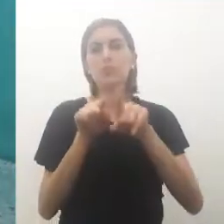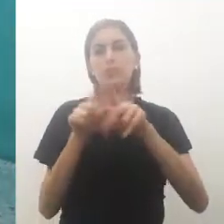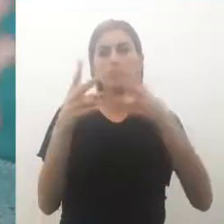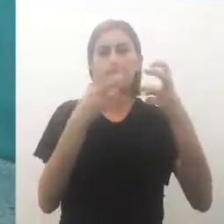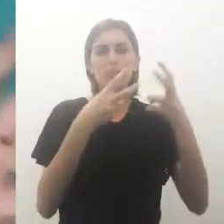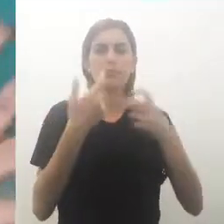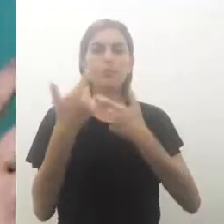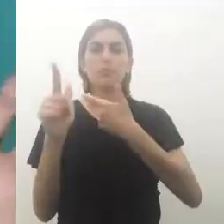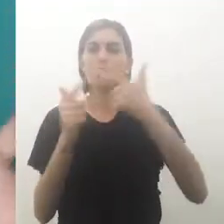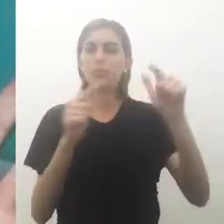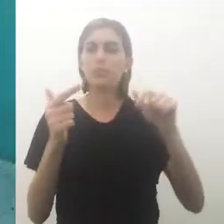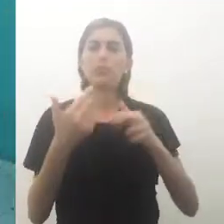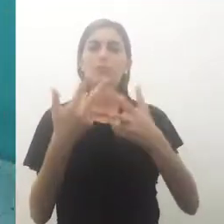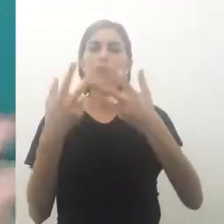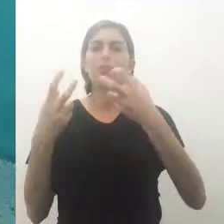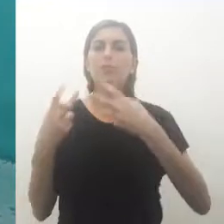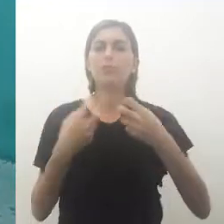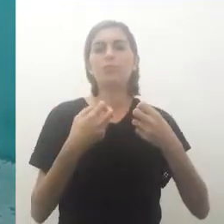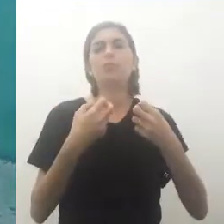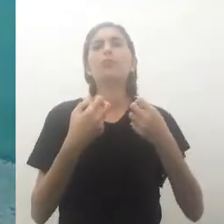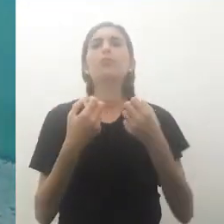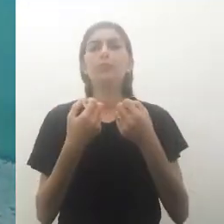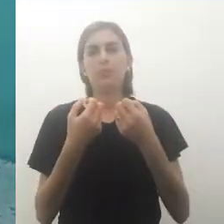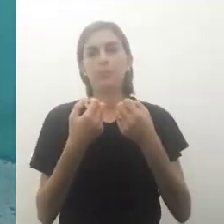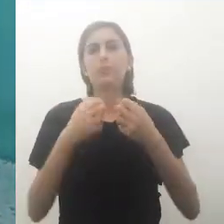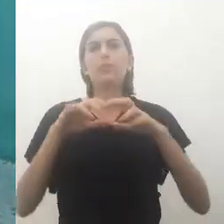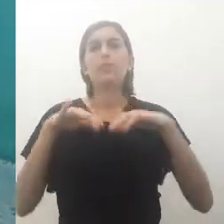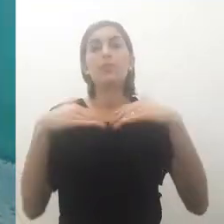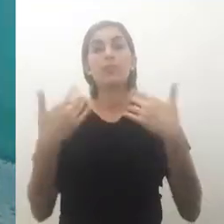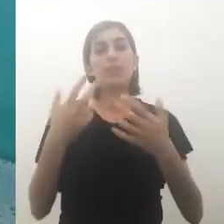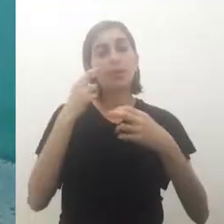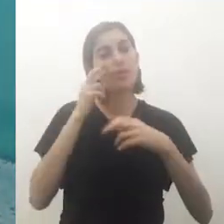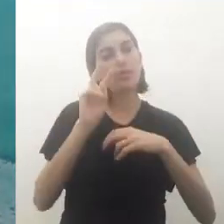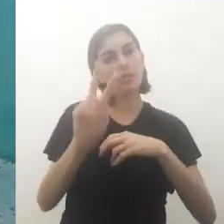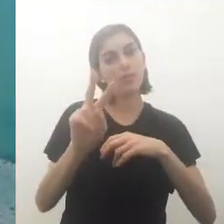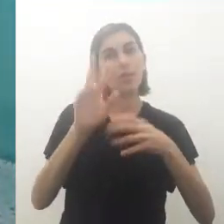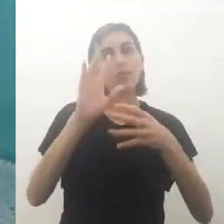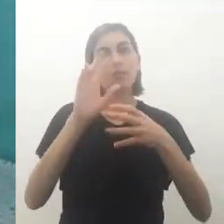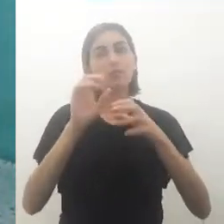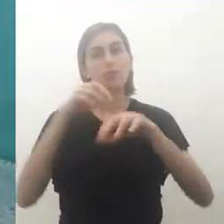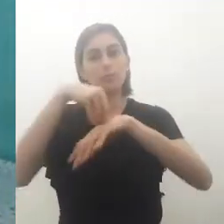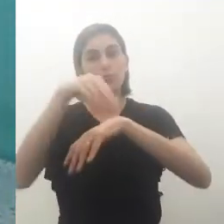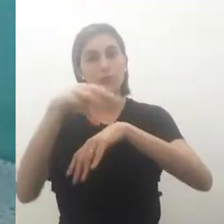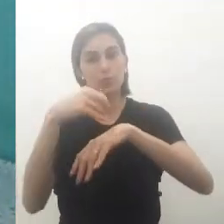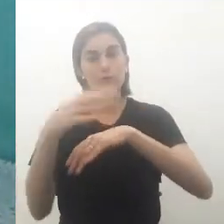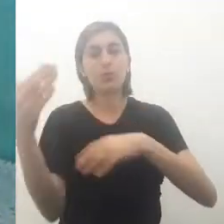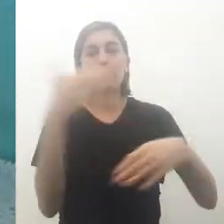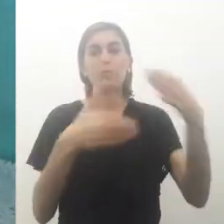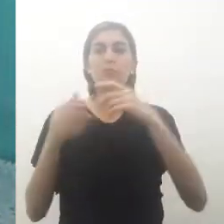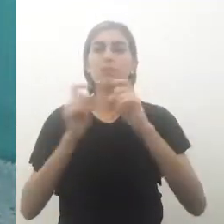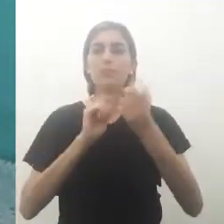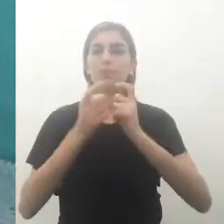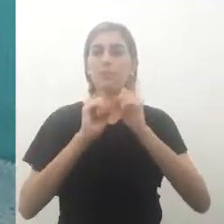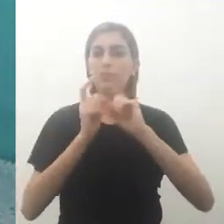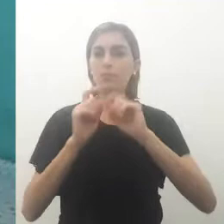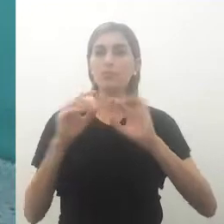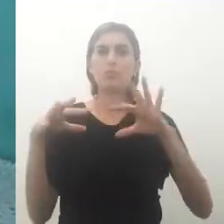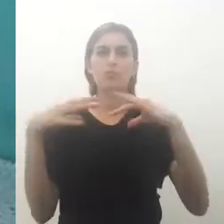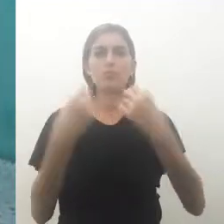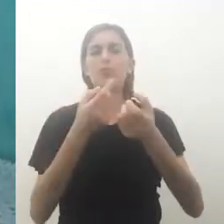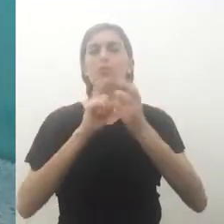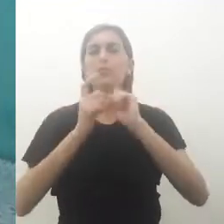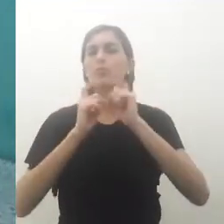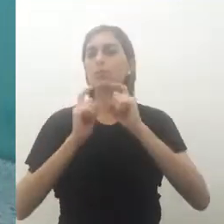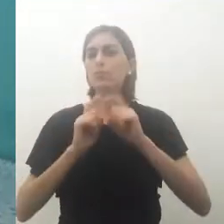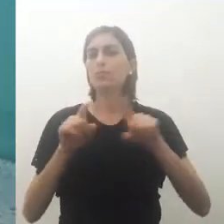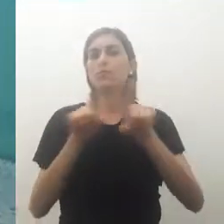outros aspectos que não foram percebidos. Os destaques funcionam assim, então olhem lá os destaques, participem dos fóruns de dúvidas,